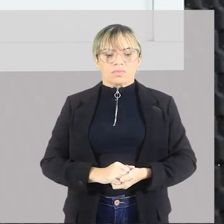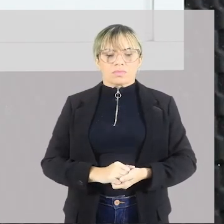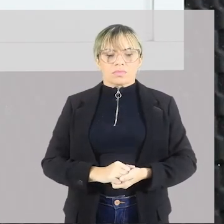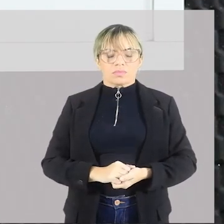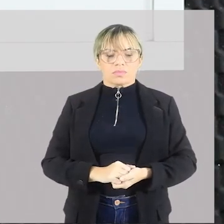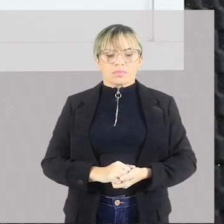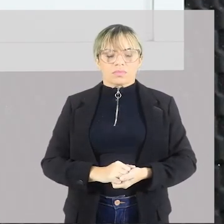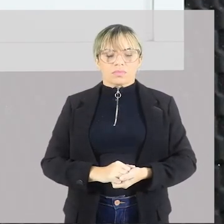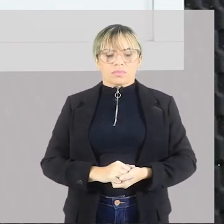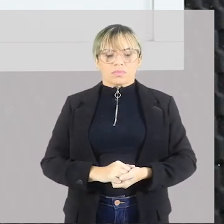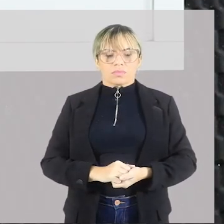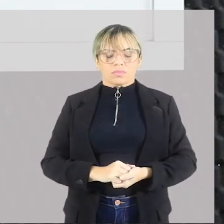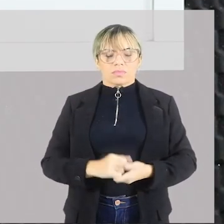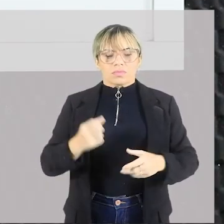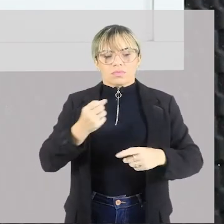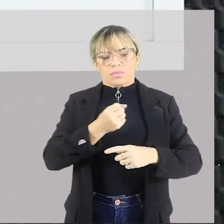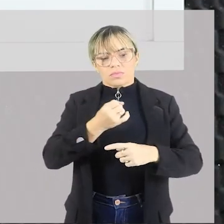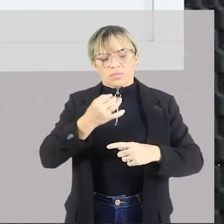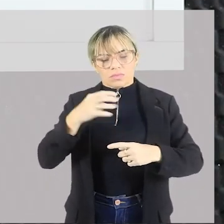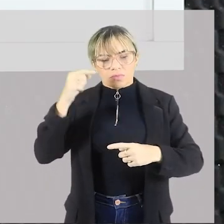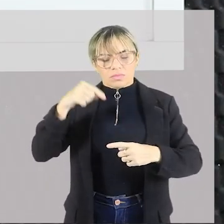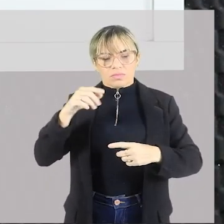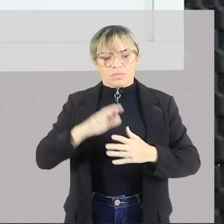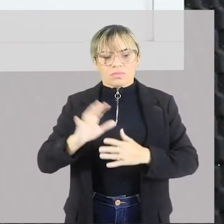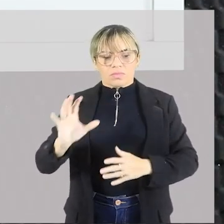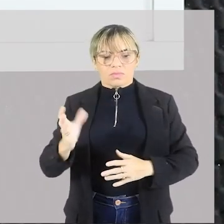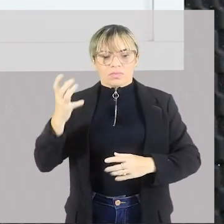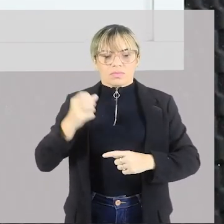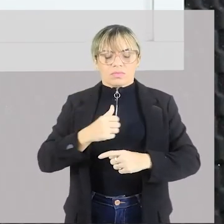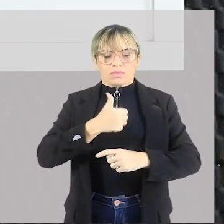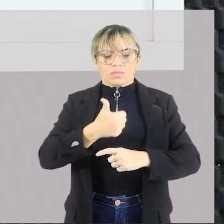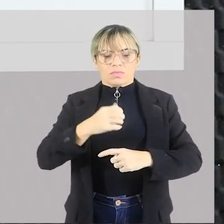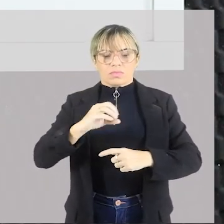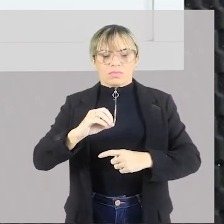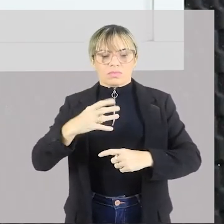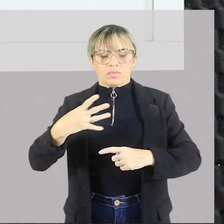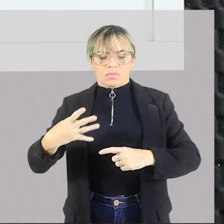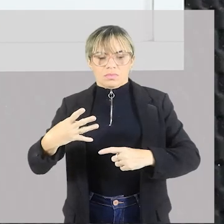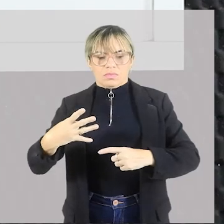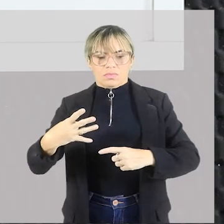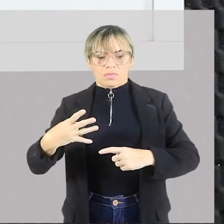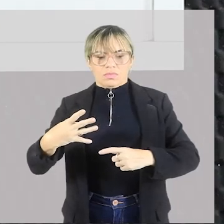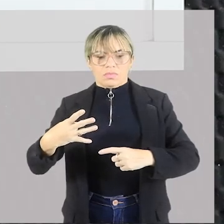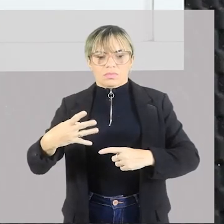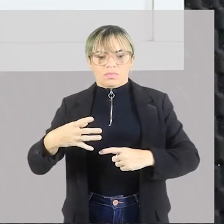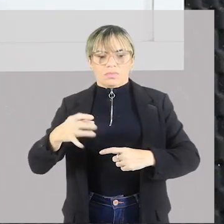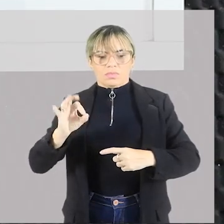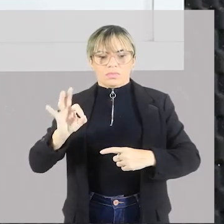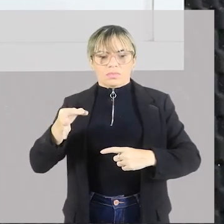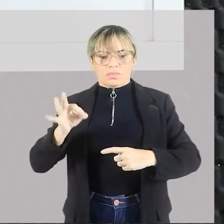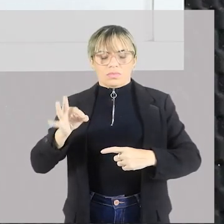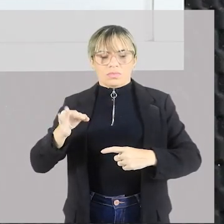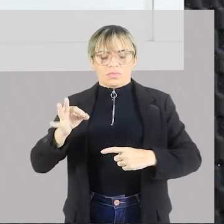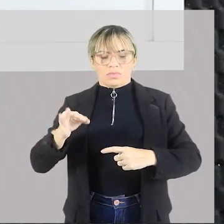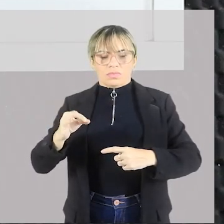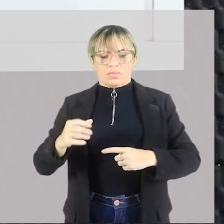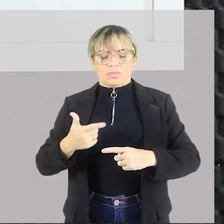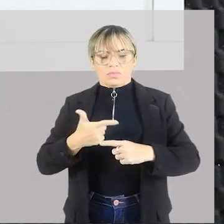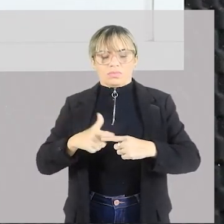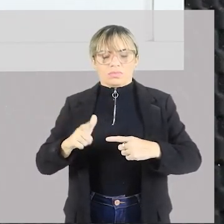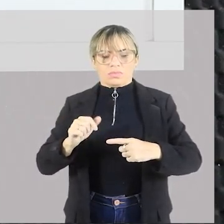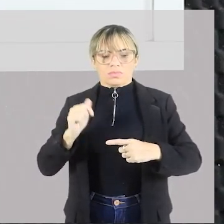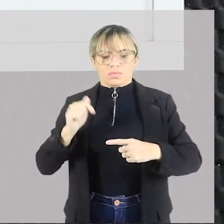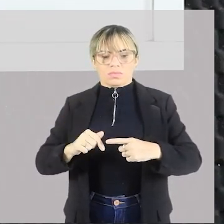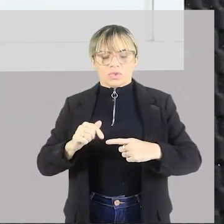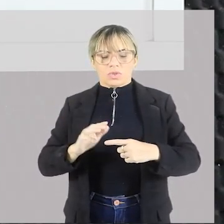o número de elementos do meu evento que é 104 não é isso sobre o total